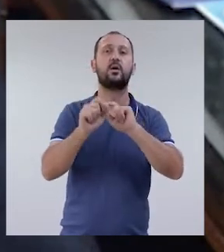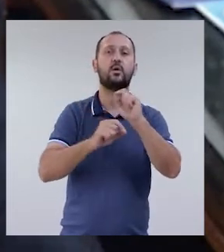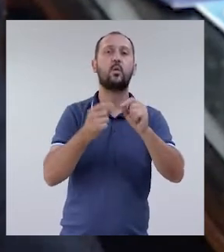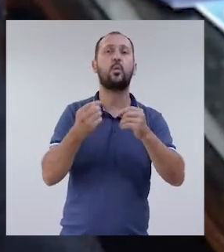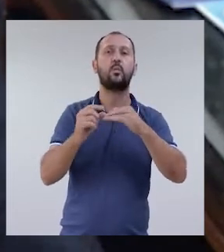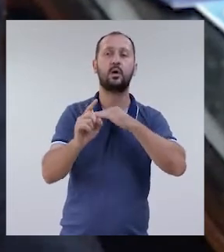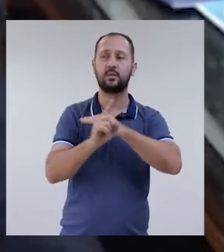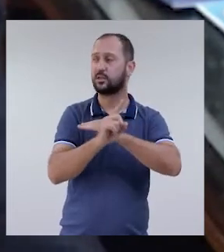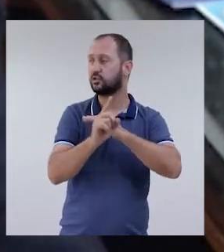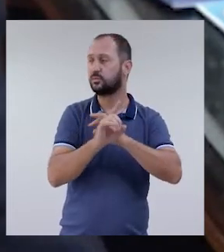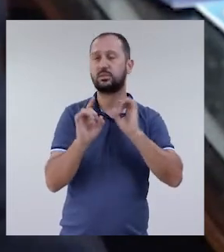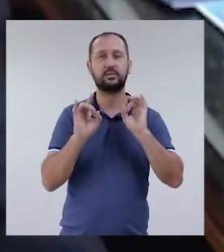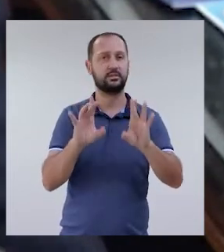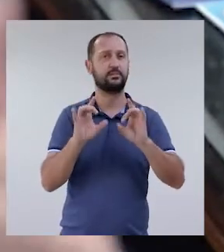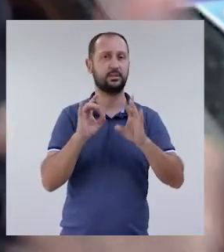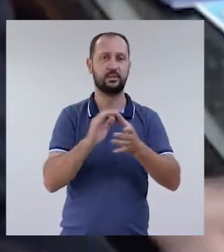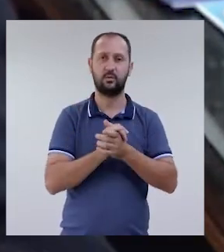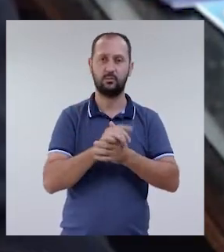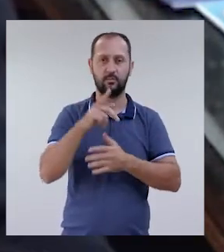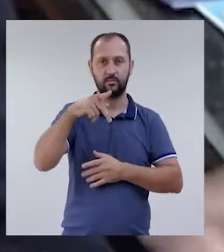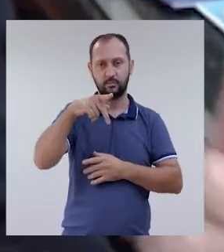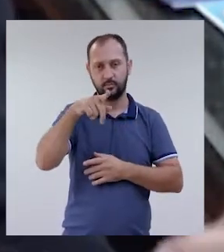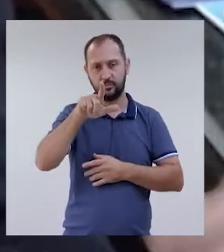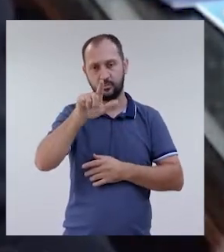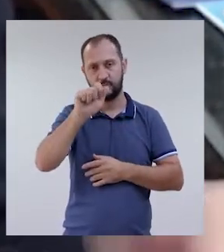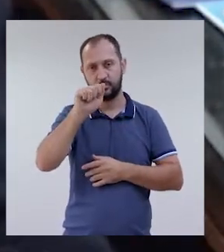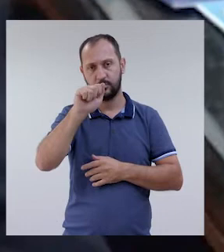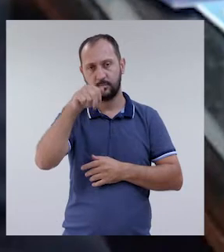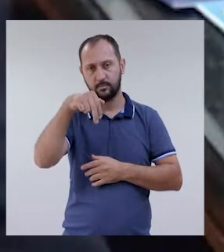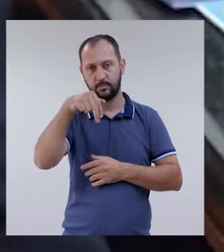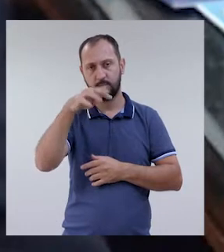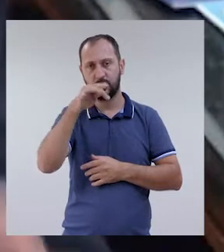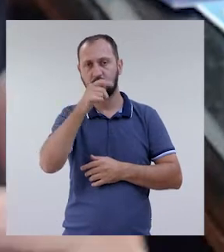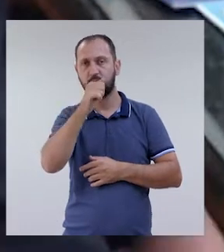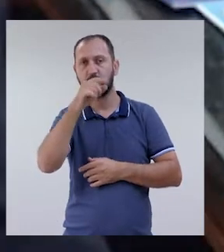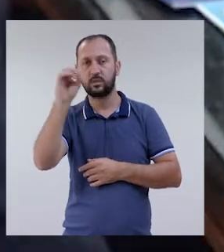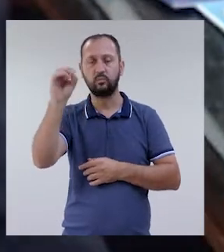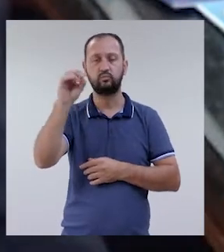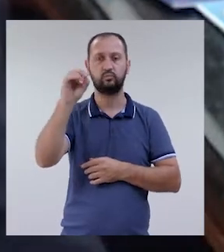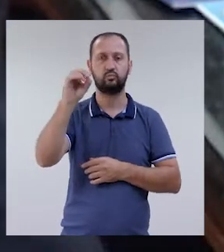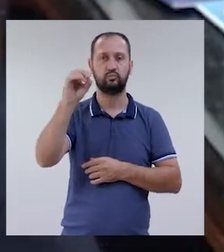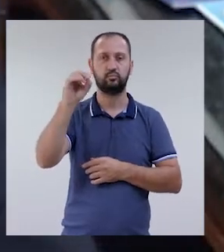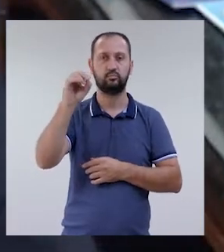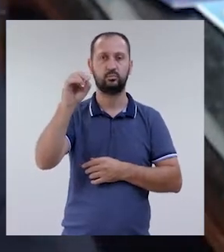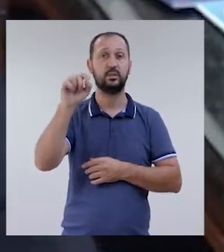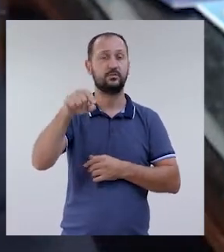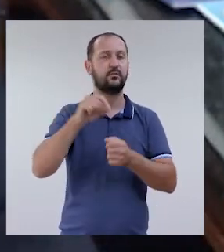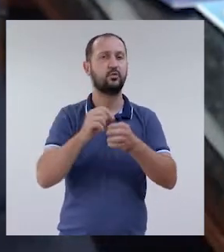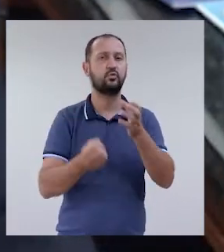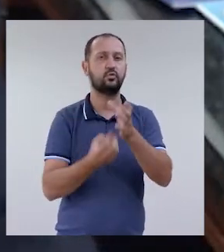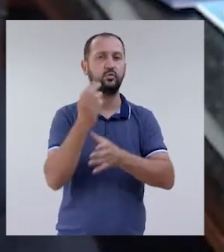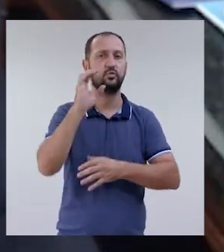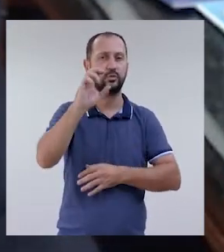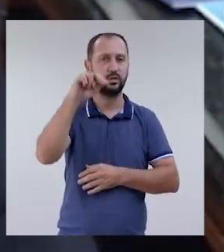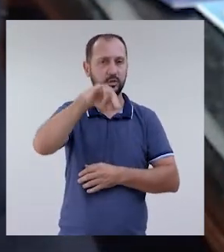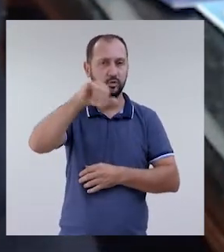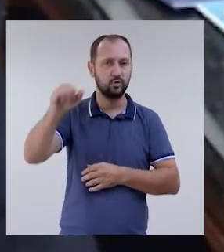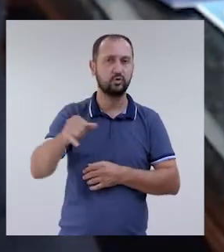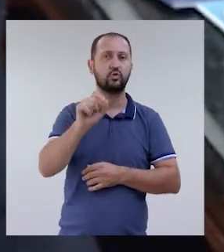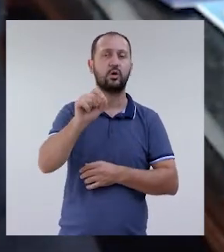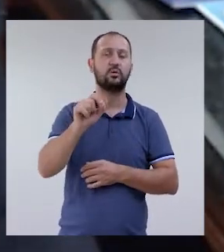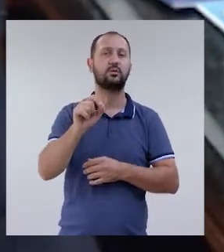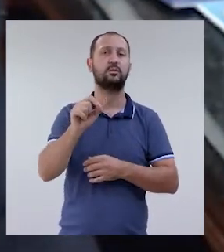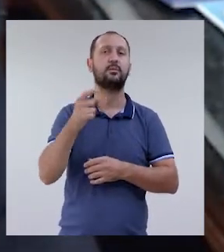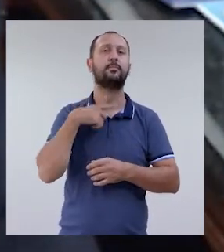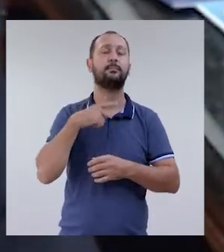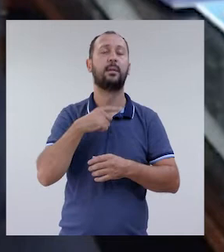regulamentando o plantão extraordinário. Esse plantão extraordinário foi instituído pelo Conselho Nacional de Justiça com o